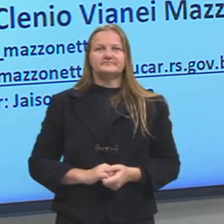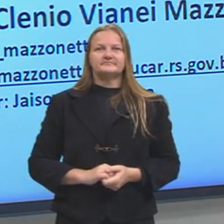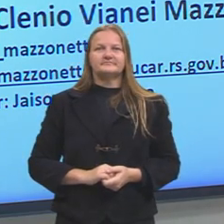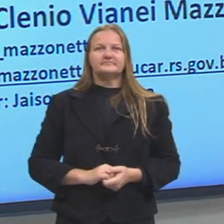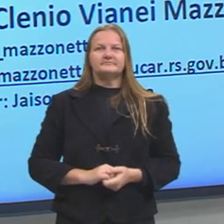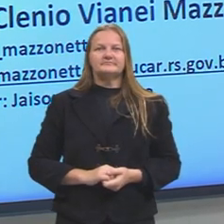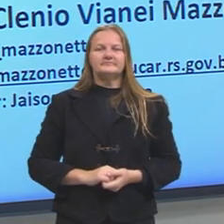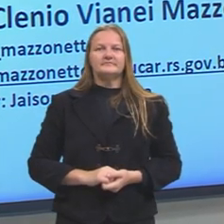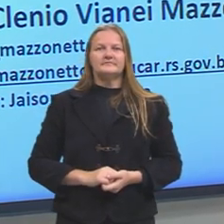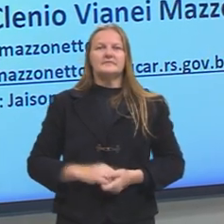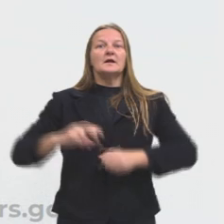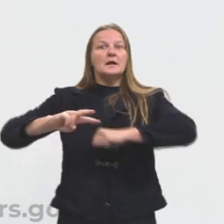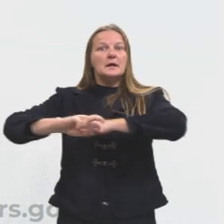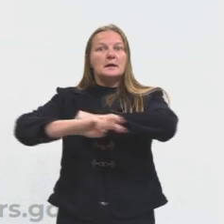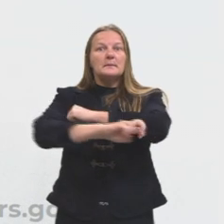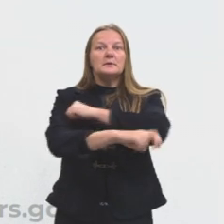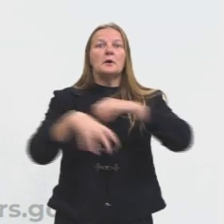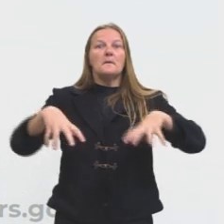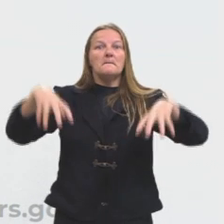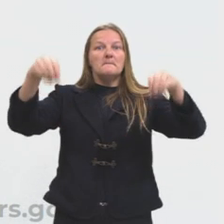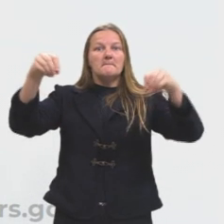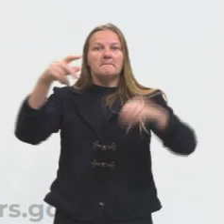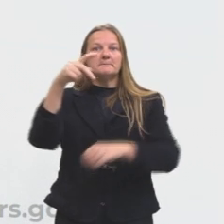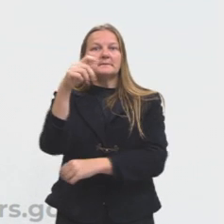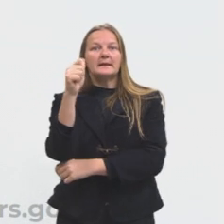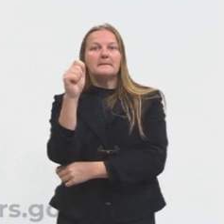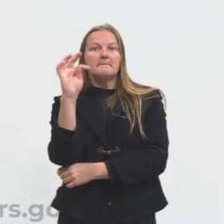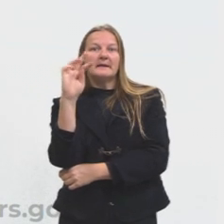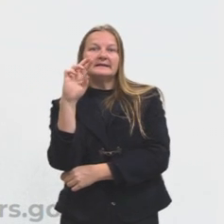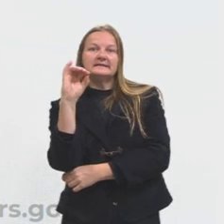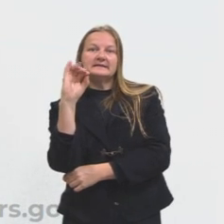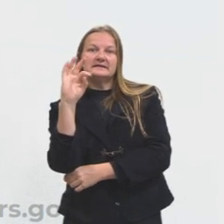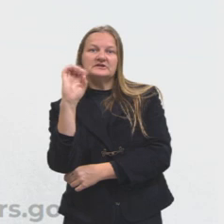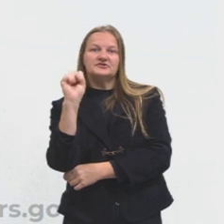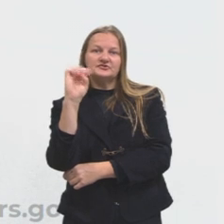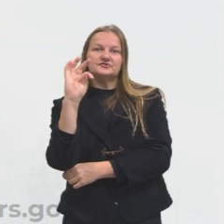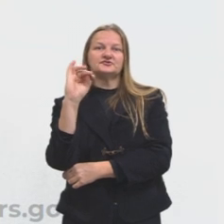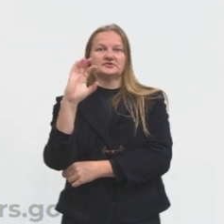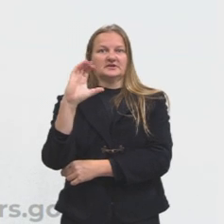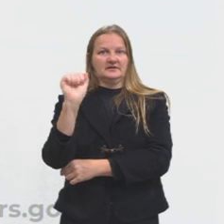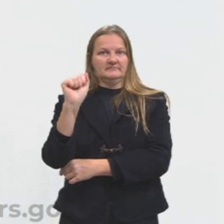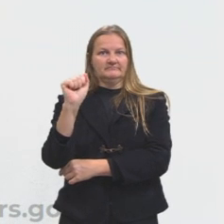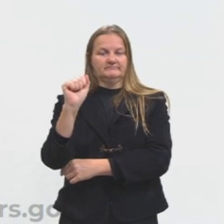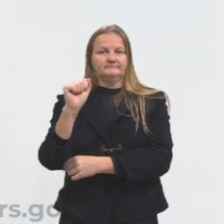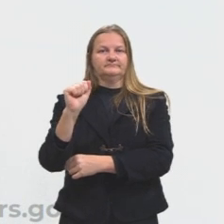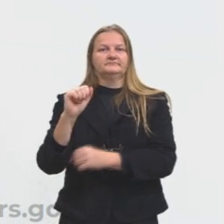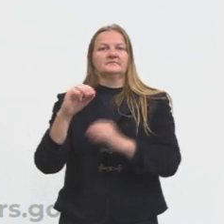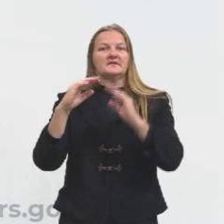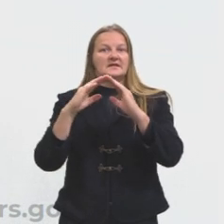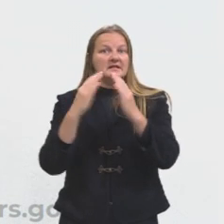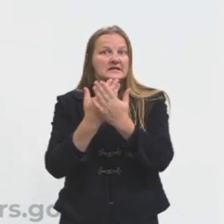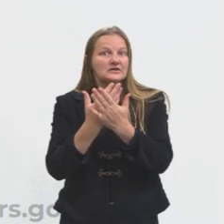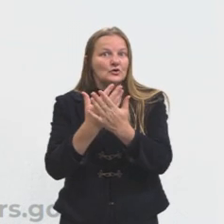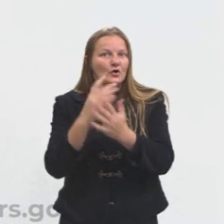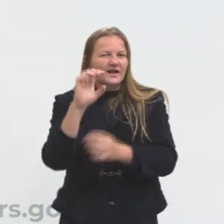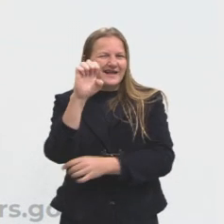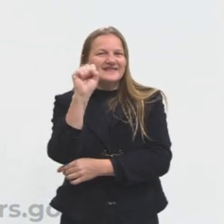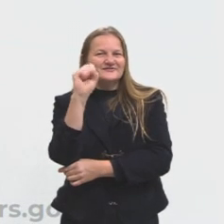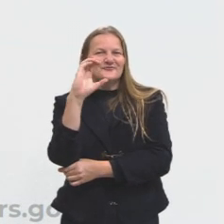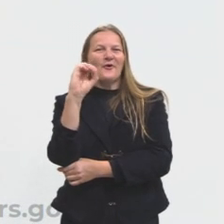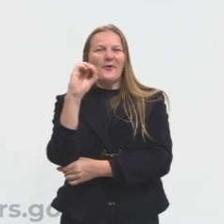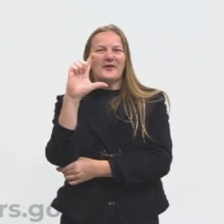lá epistemologia medieval patrística e Escolástica tá começando com o nosso problema de